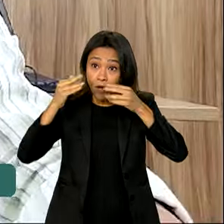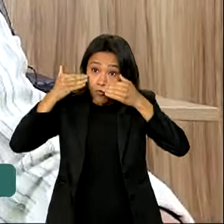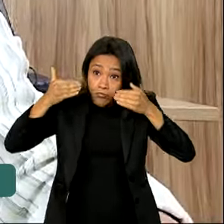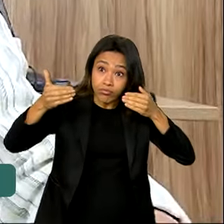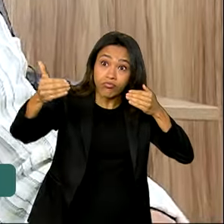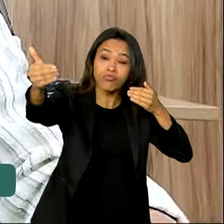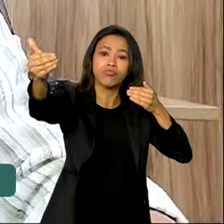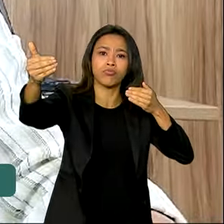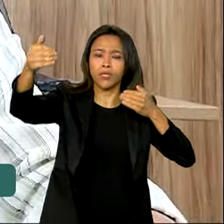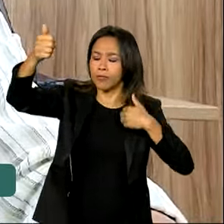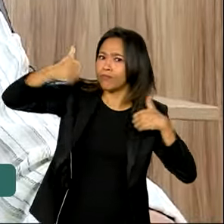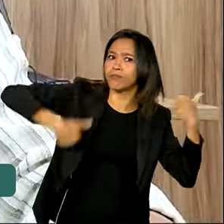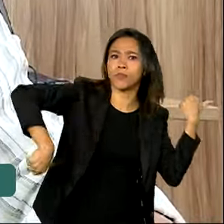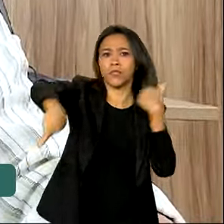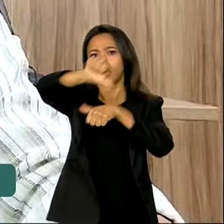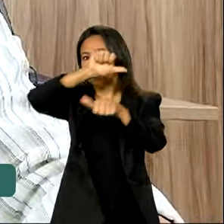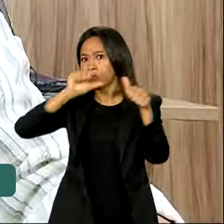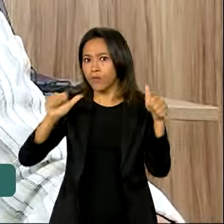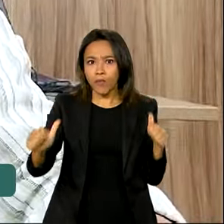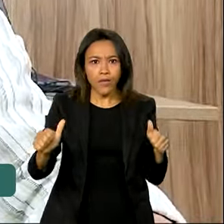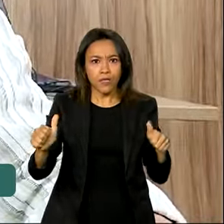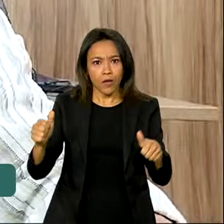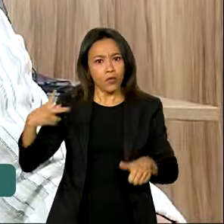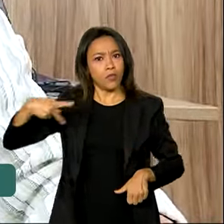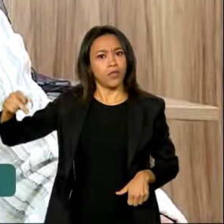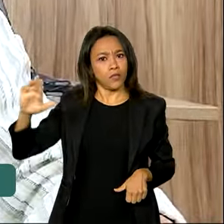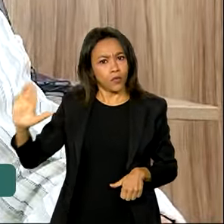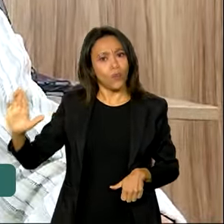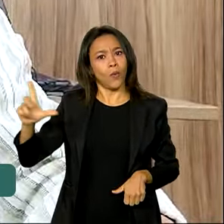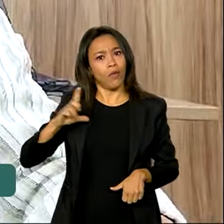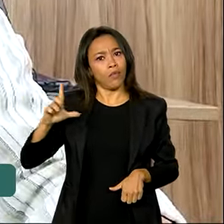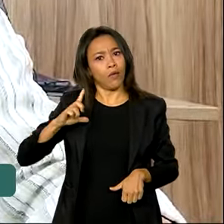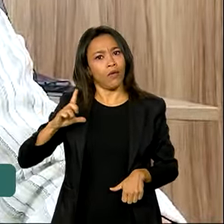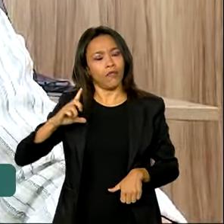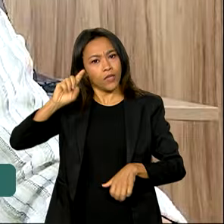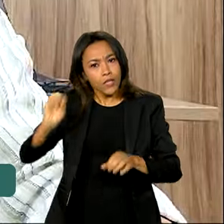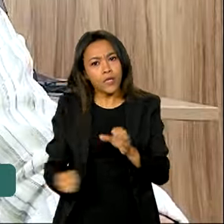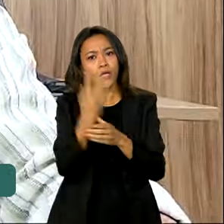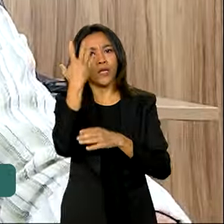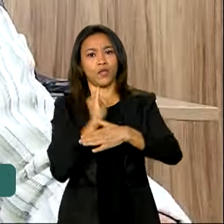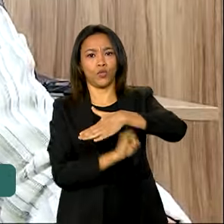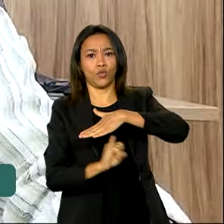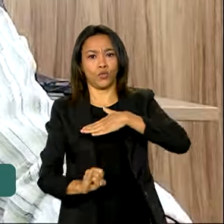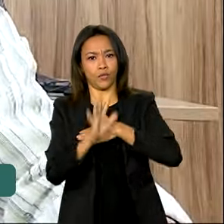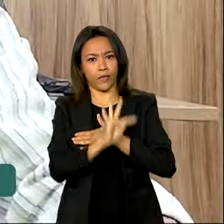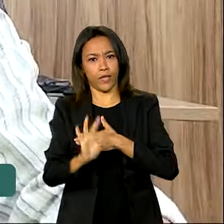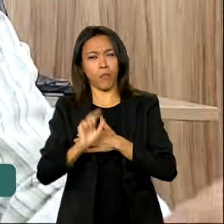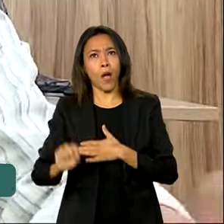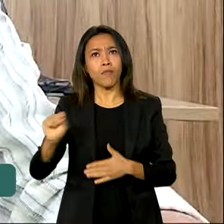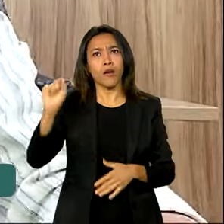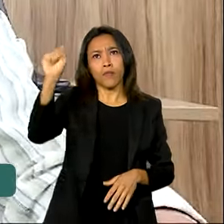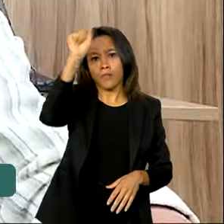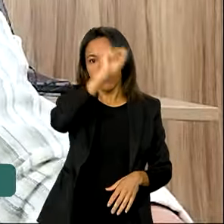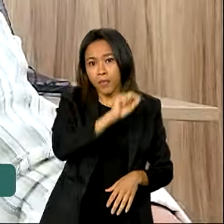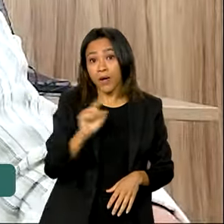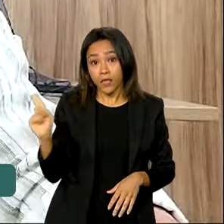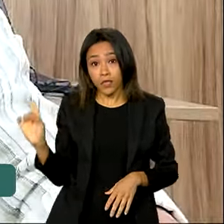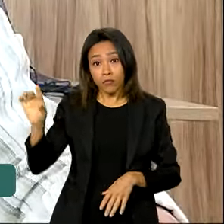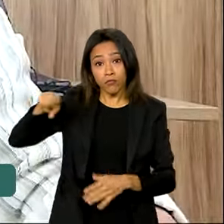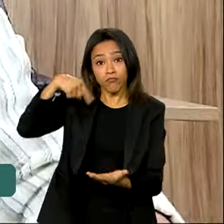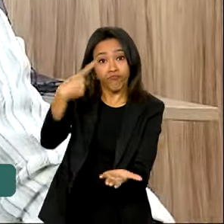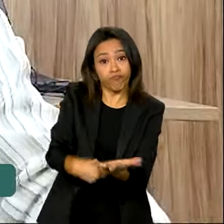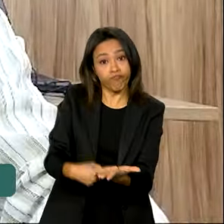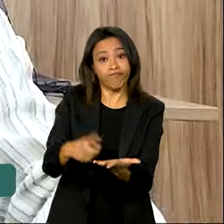e revolucionário que o Lula teve ao criar a rede, ele tem consciência, eu só reafirmo